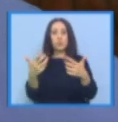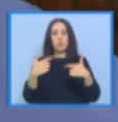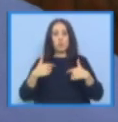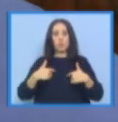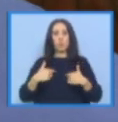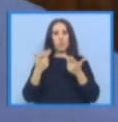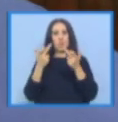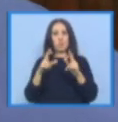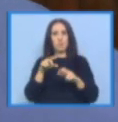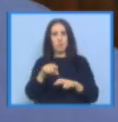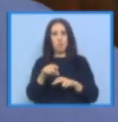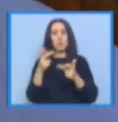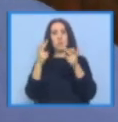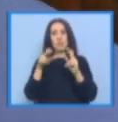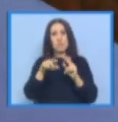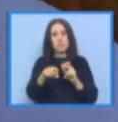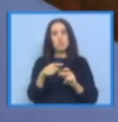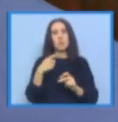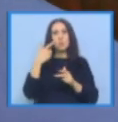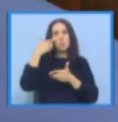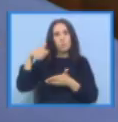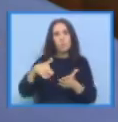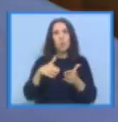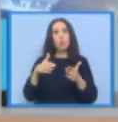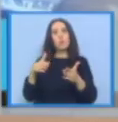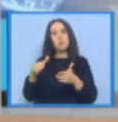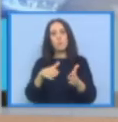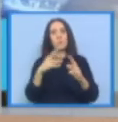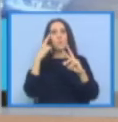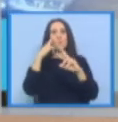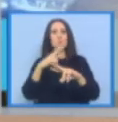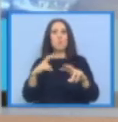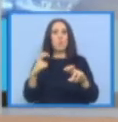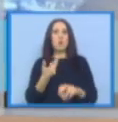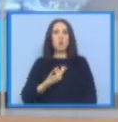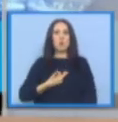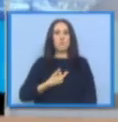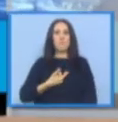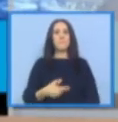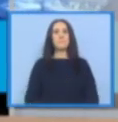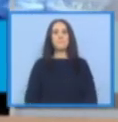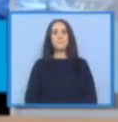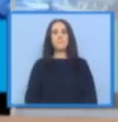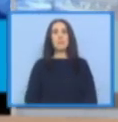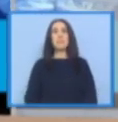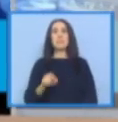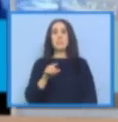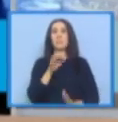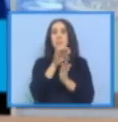nesse intervalo caminho e descubro o caminho. Este